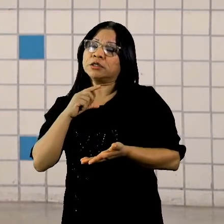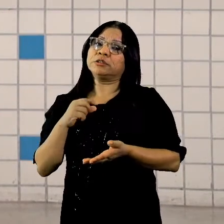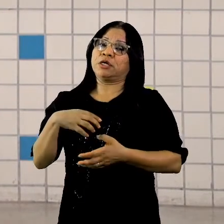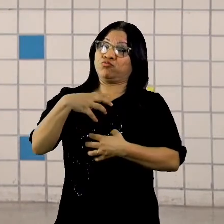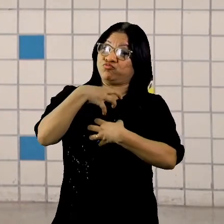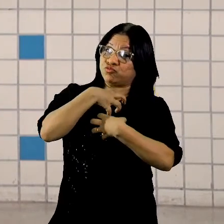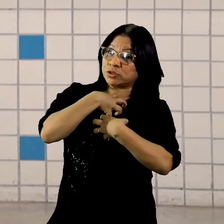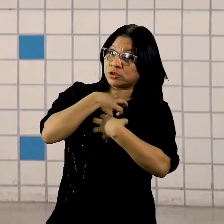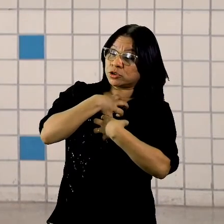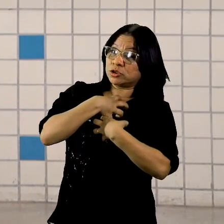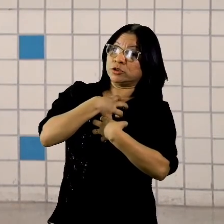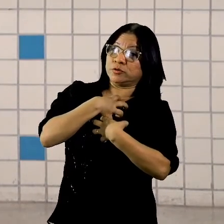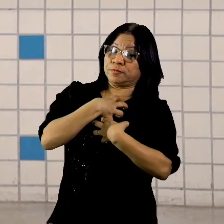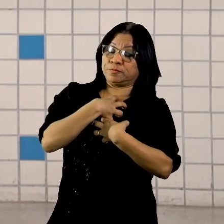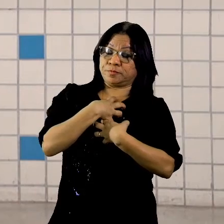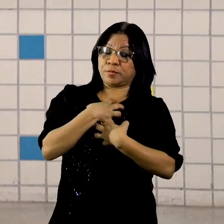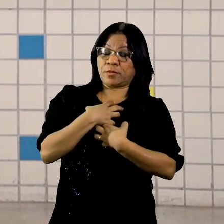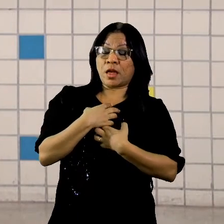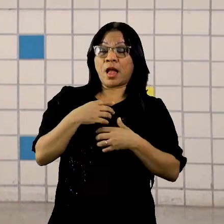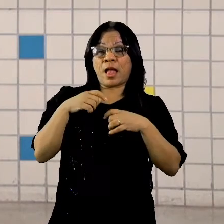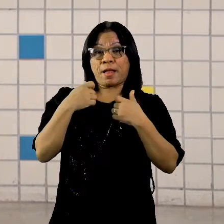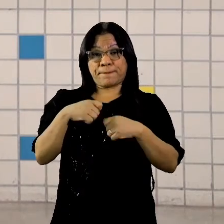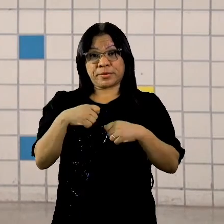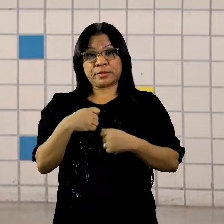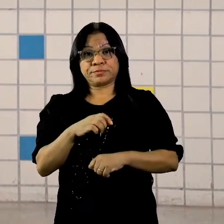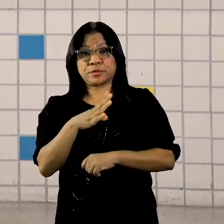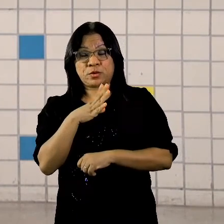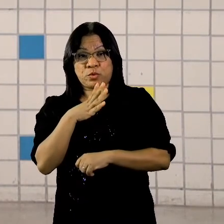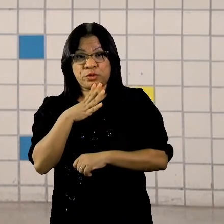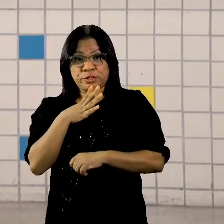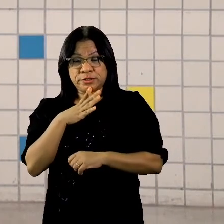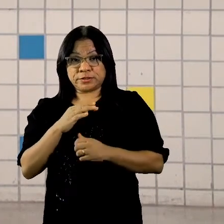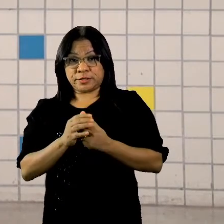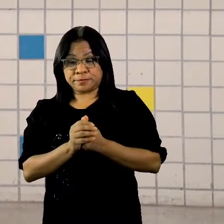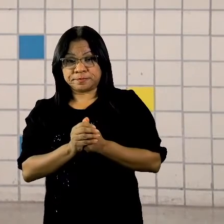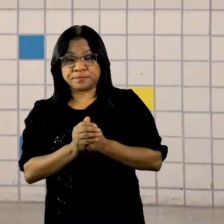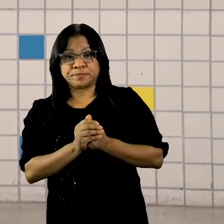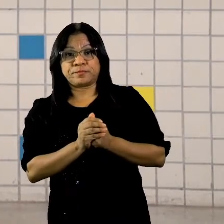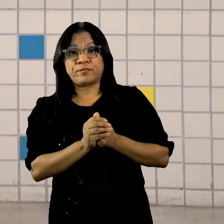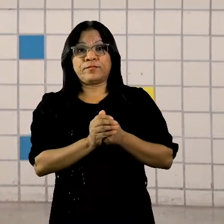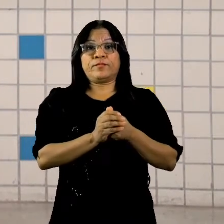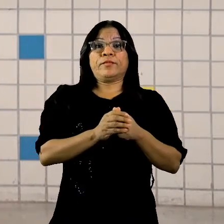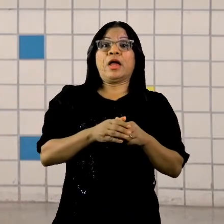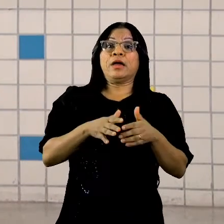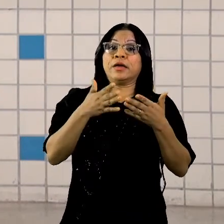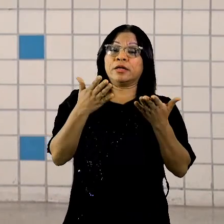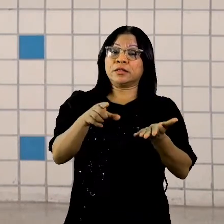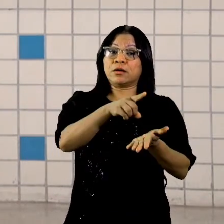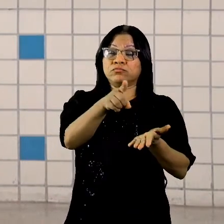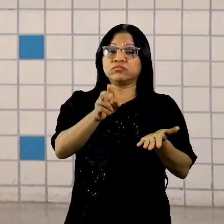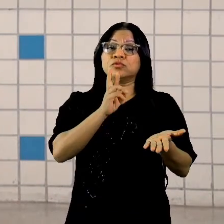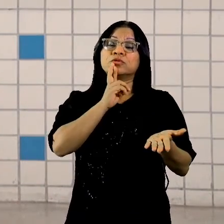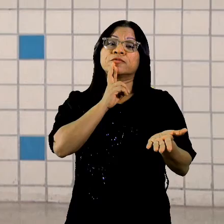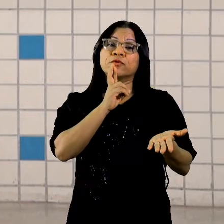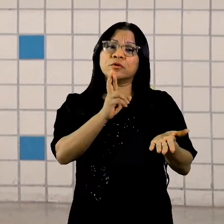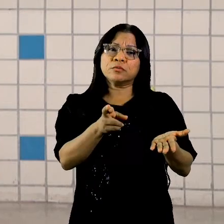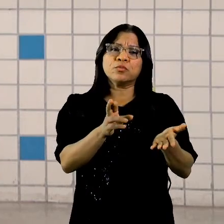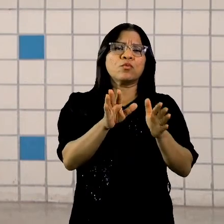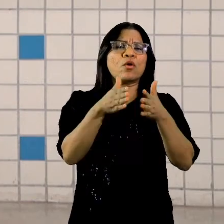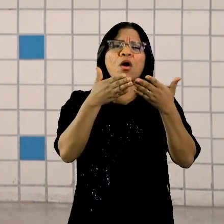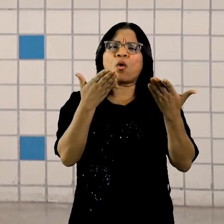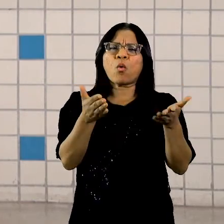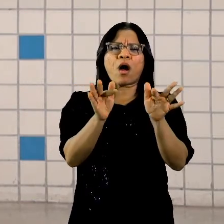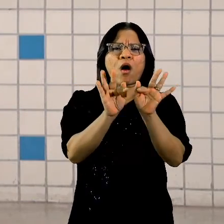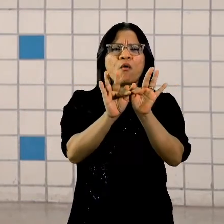dos sinais de pontuação. Assim, vocês irão responder quais são as frases, que